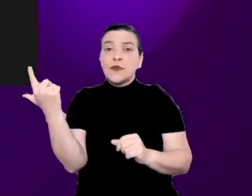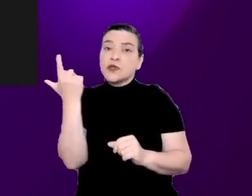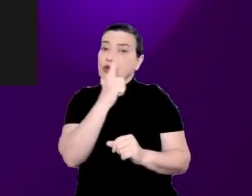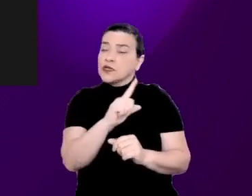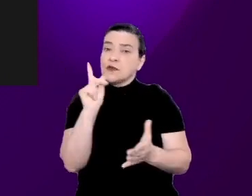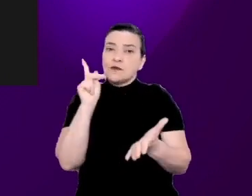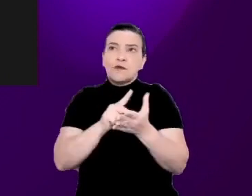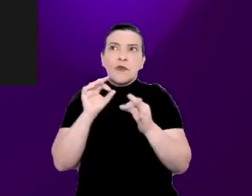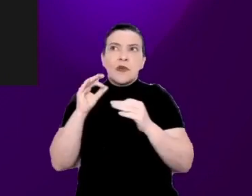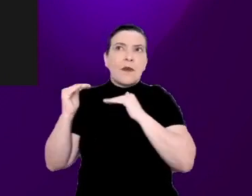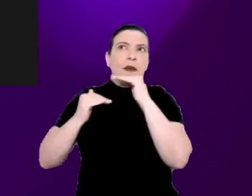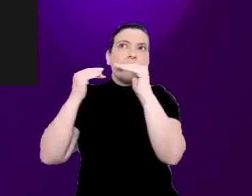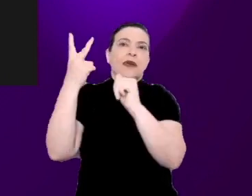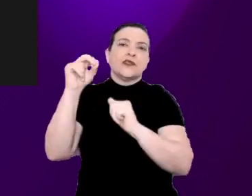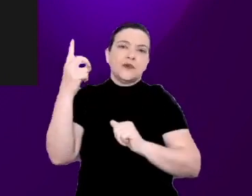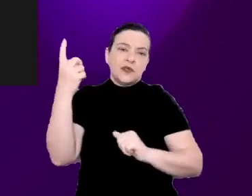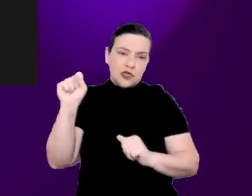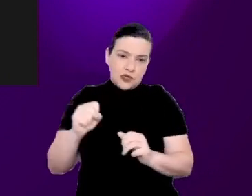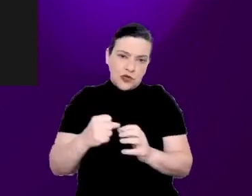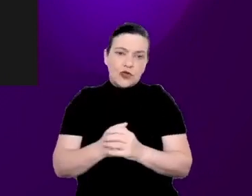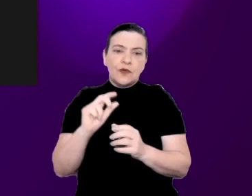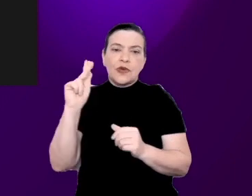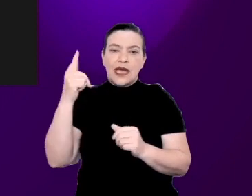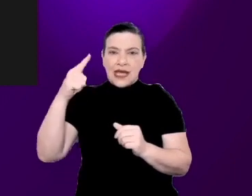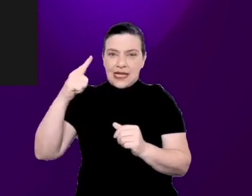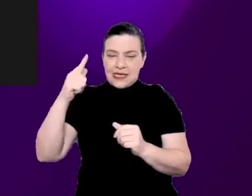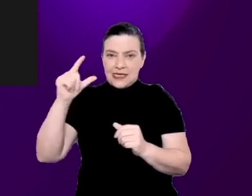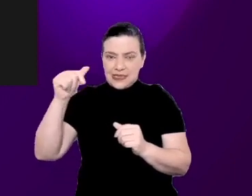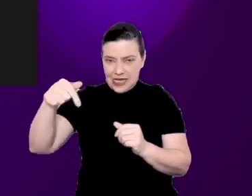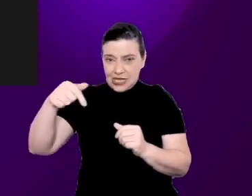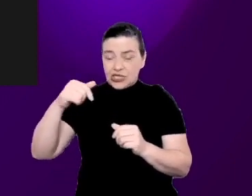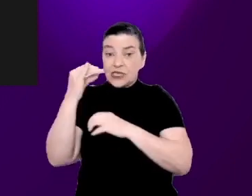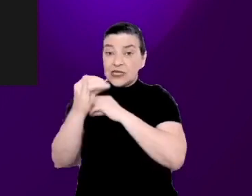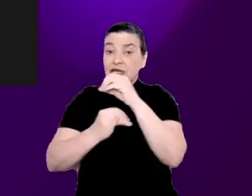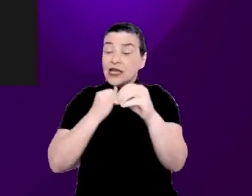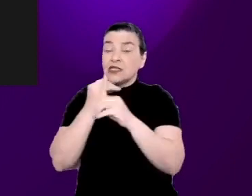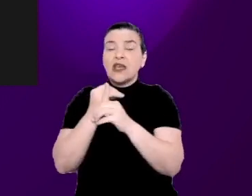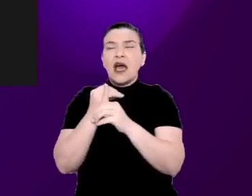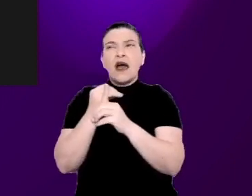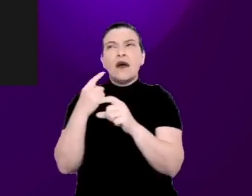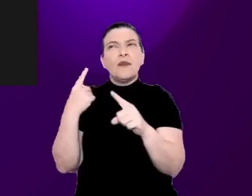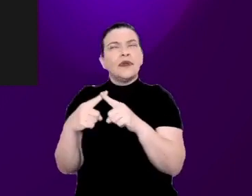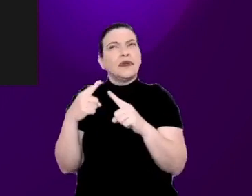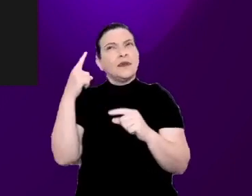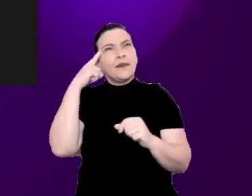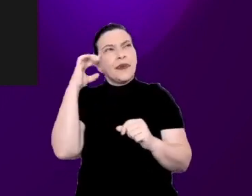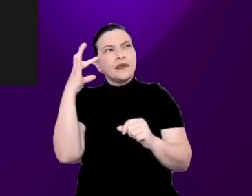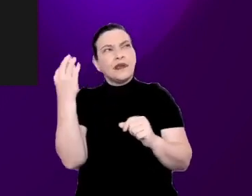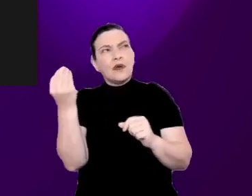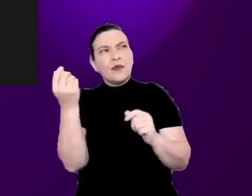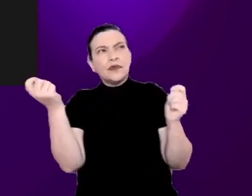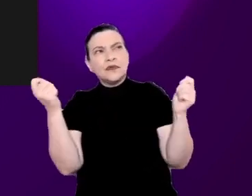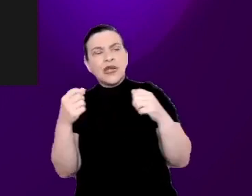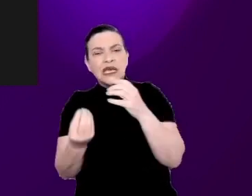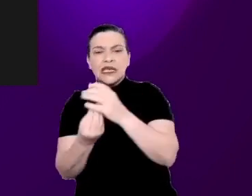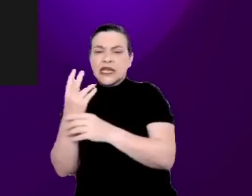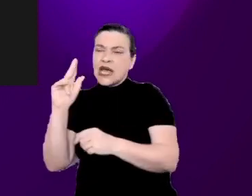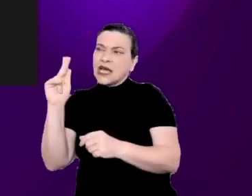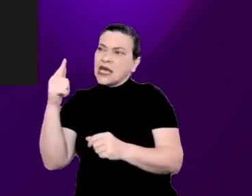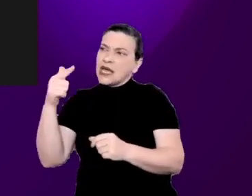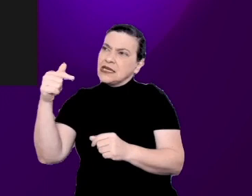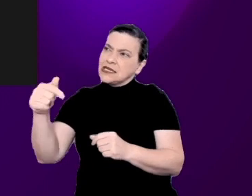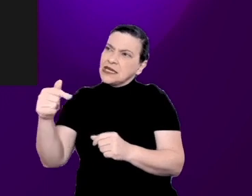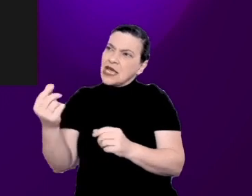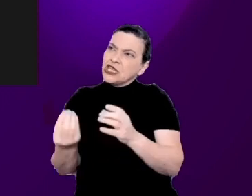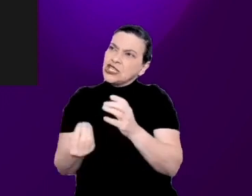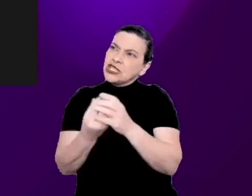mesmo em 2018 pelo HL7 Internacional, quando eles se fizeram a pergunta: como que a gente recriaria os padrões HL7 se a gente fosse